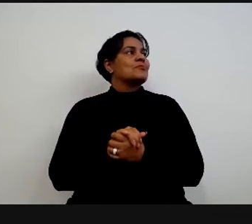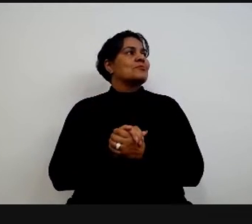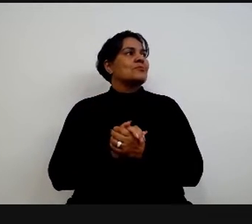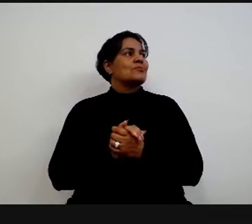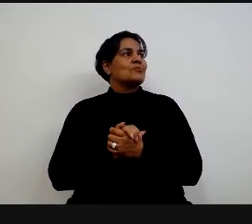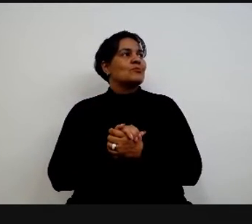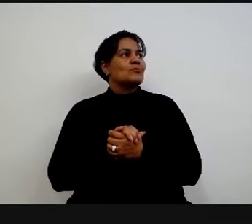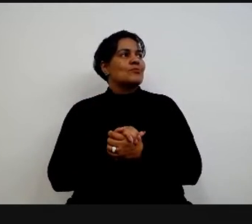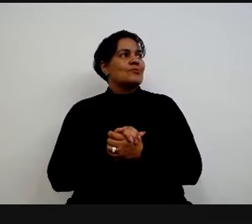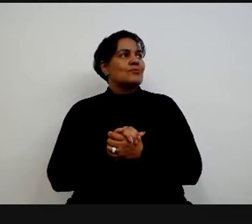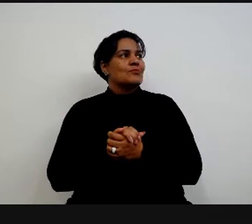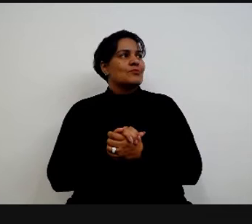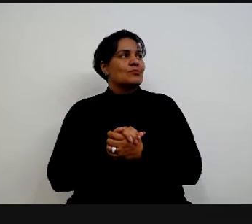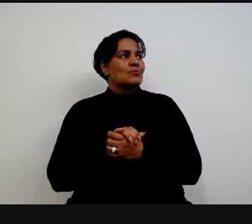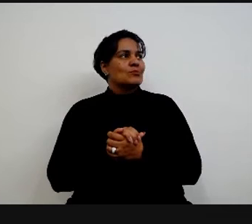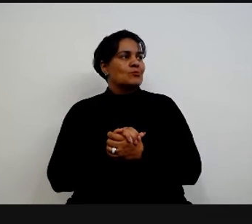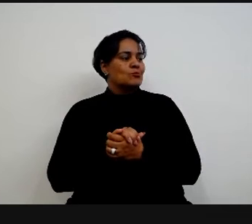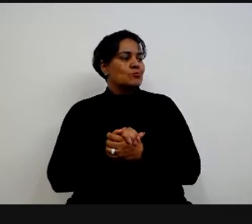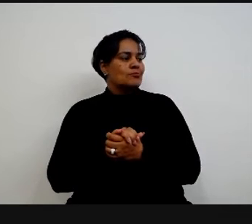importante.